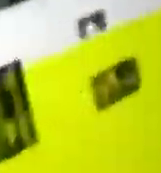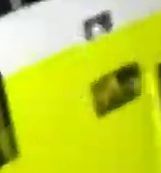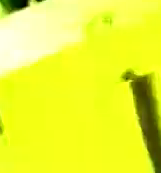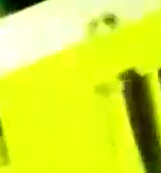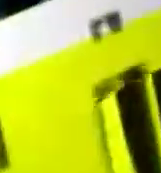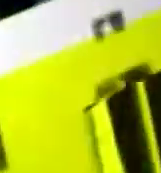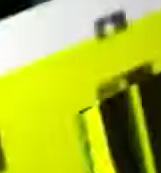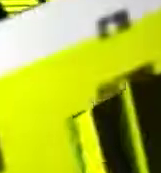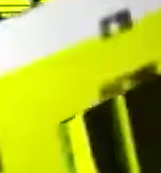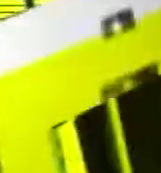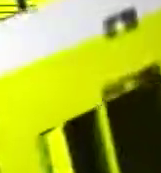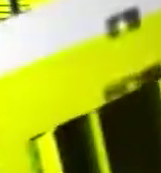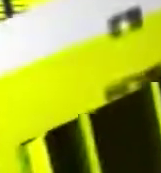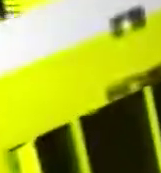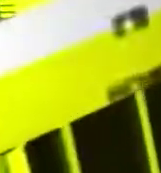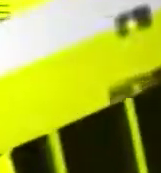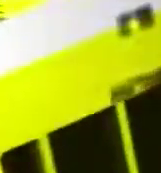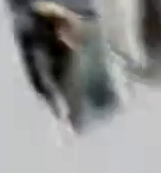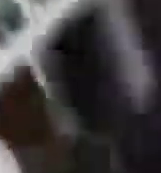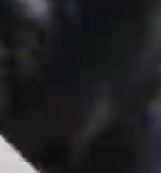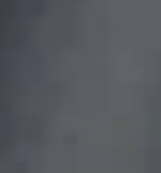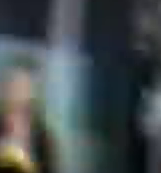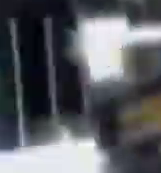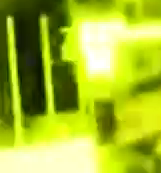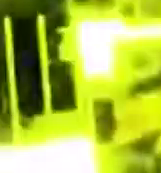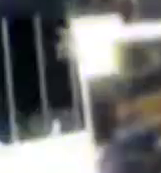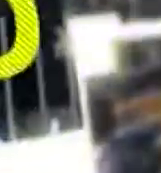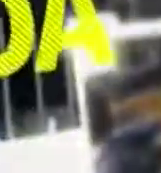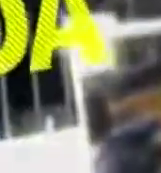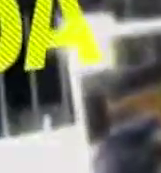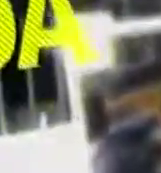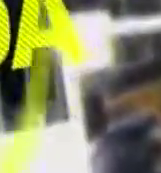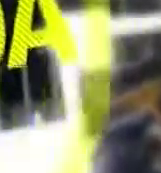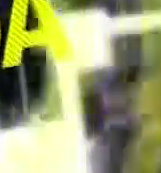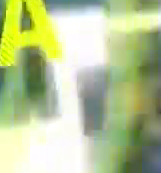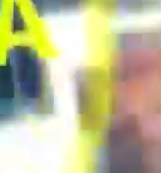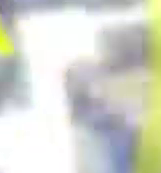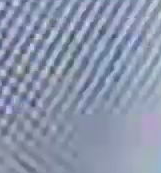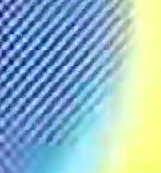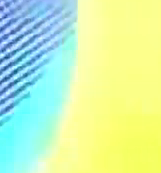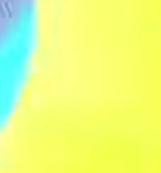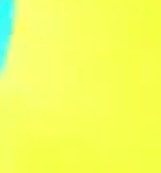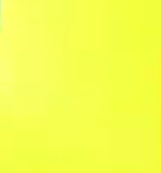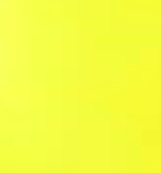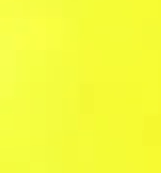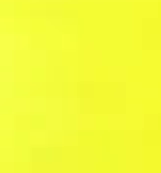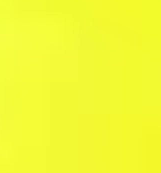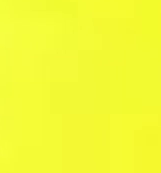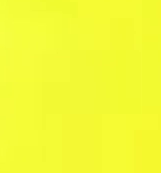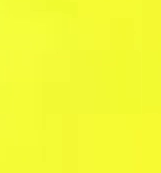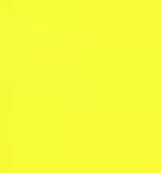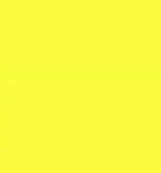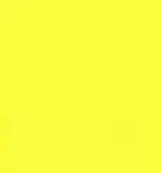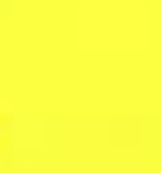importantes. Um segundo encaminhamento. Ministério de Santos, no meu estado de São Paulo.